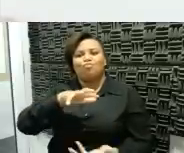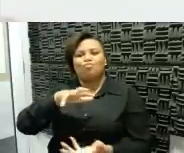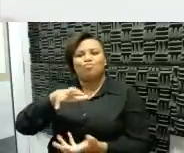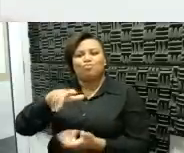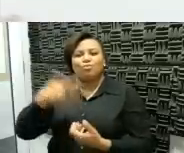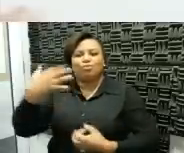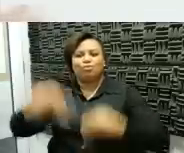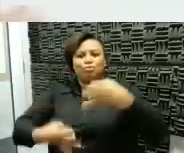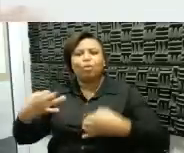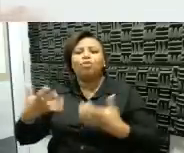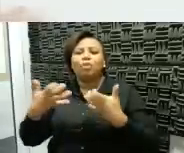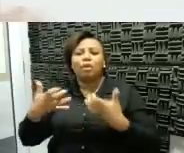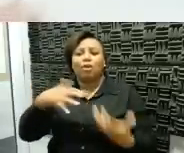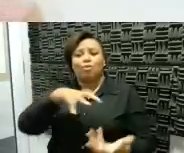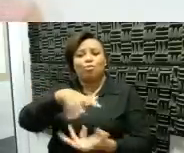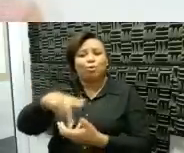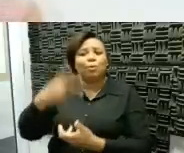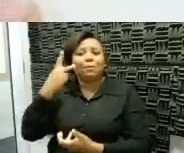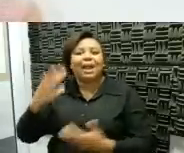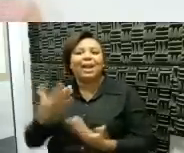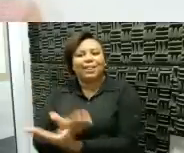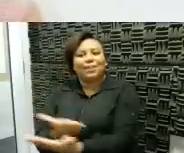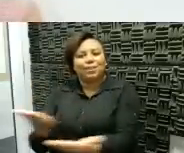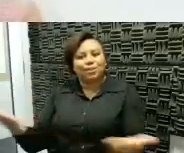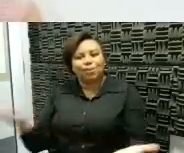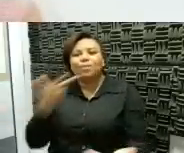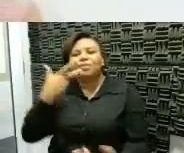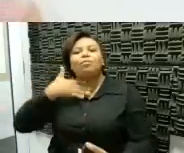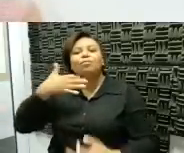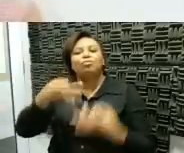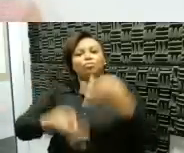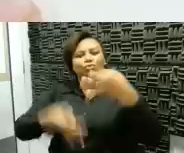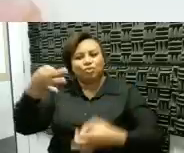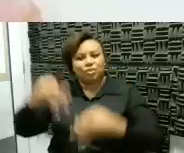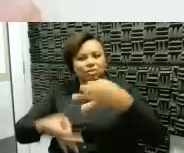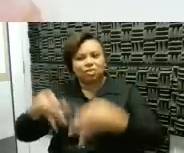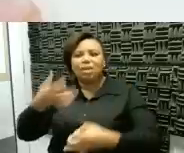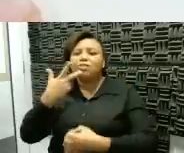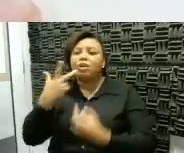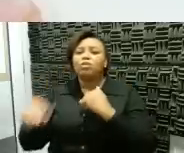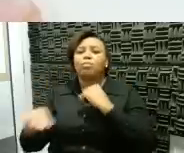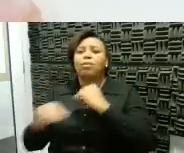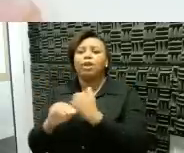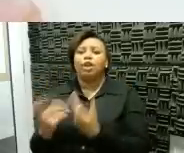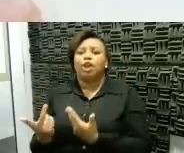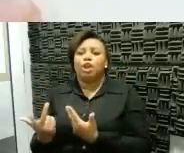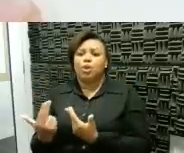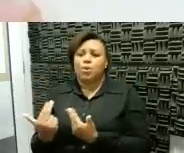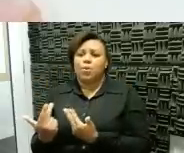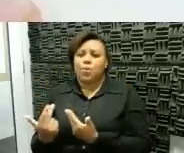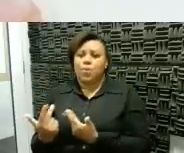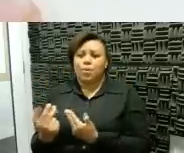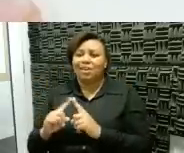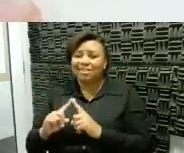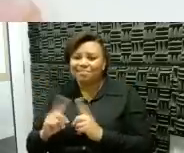fala em um mundo mais justo o mundo para todos a gente fala em igualdade Só que essa palavrinha é